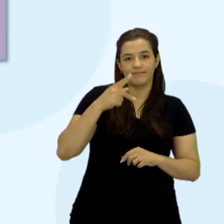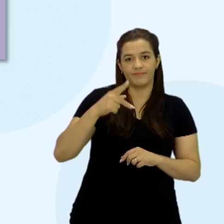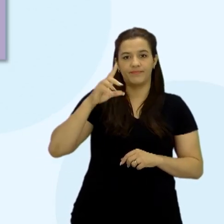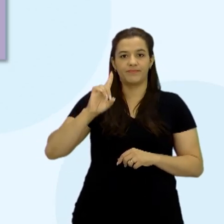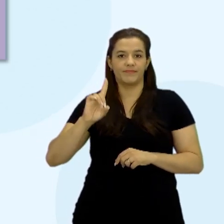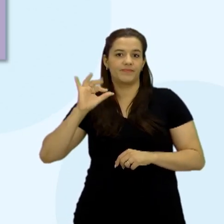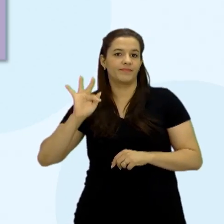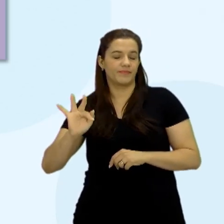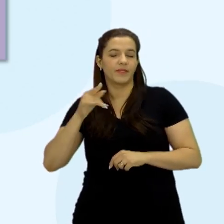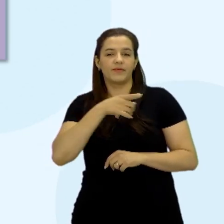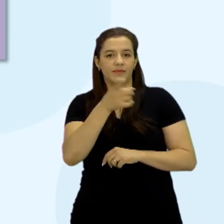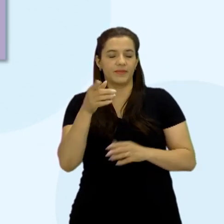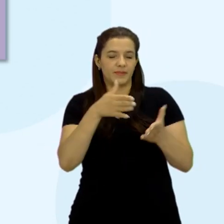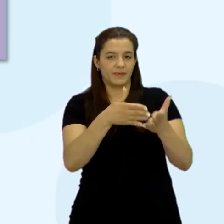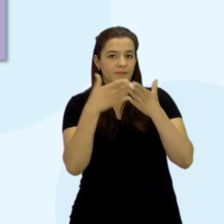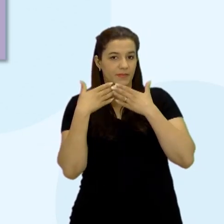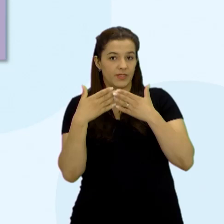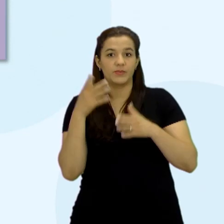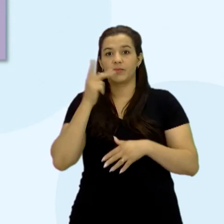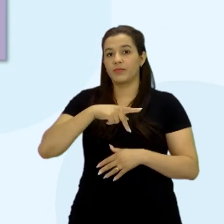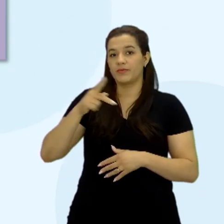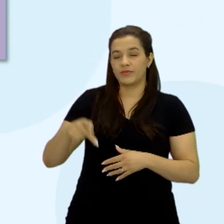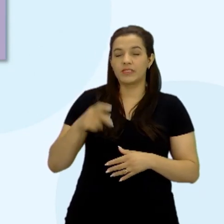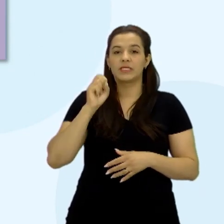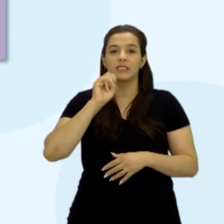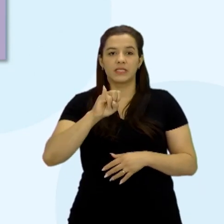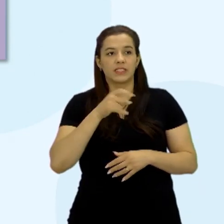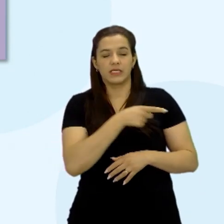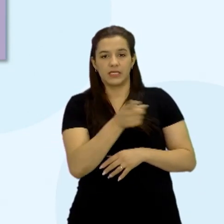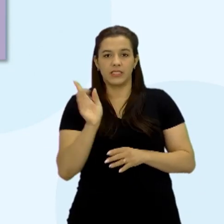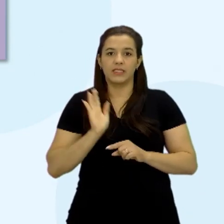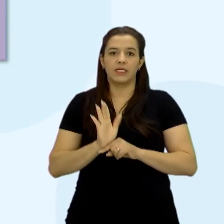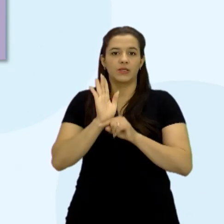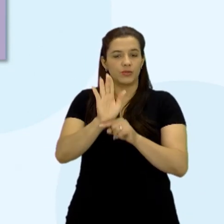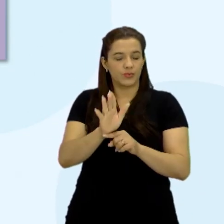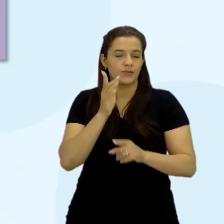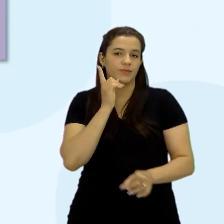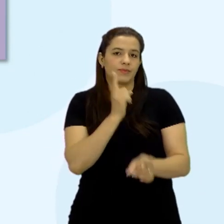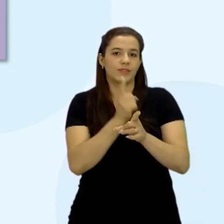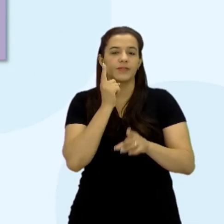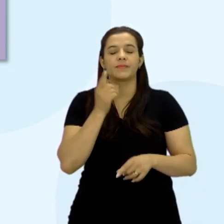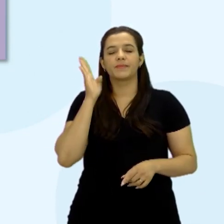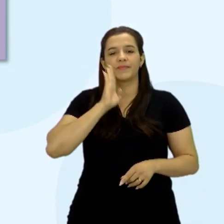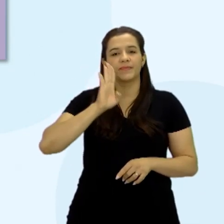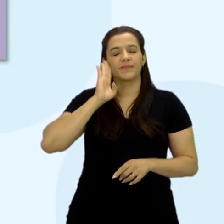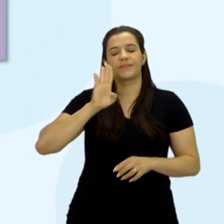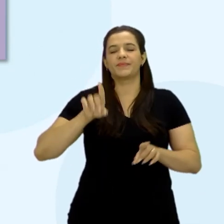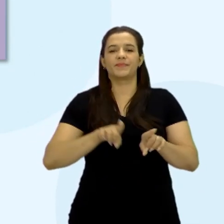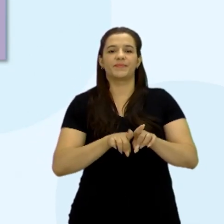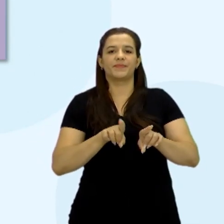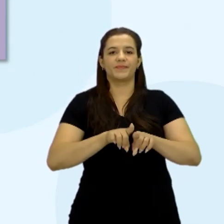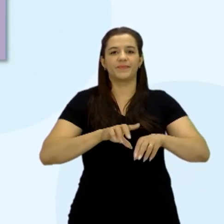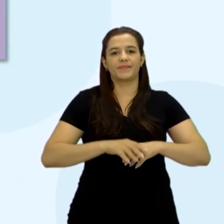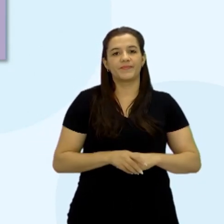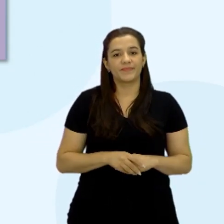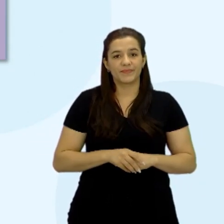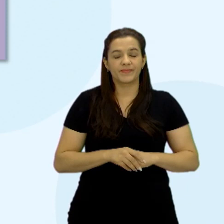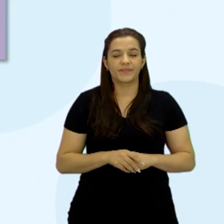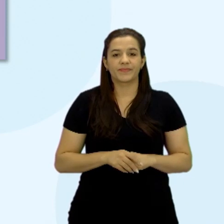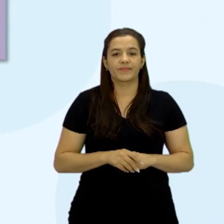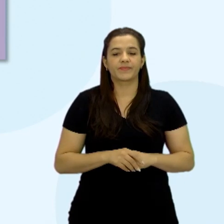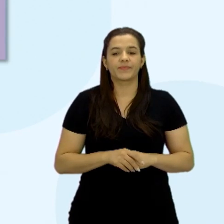né? Pede pro seu professor, se você não conseguir, pede para ele te orientar para você localizar esse material, porque é muito legal também, tá bom? Então, o que diz,